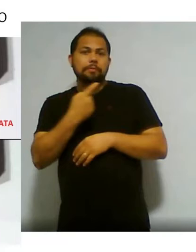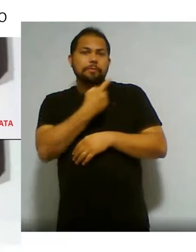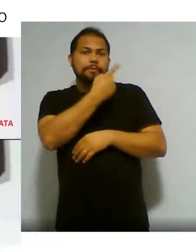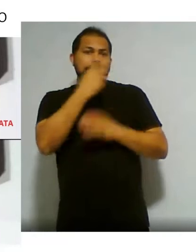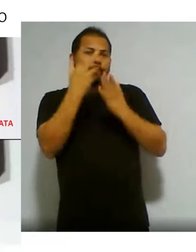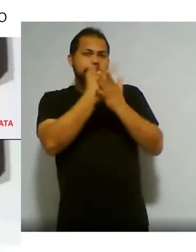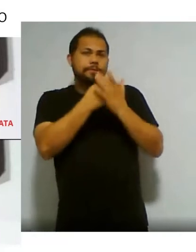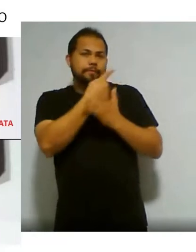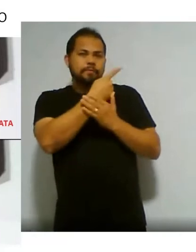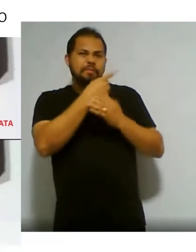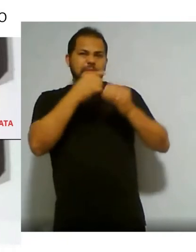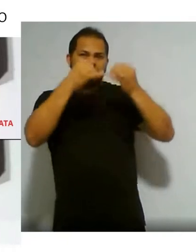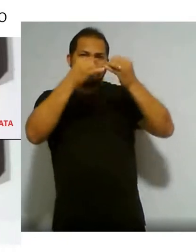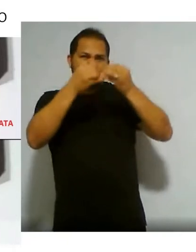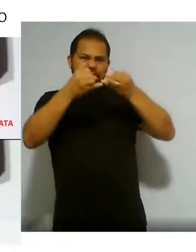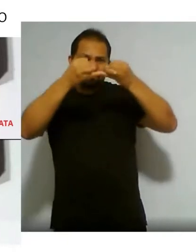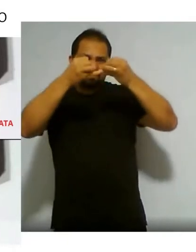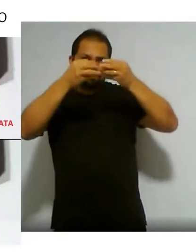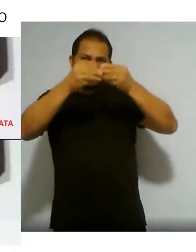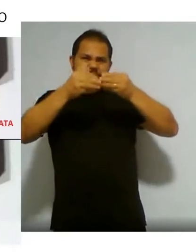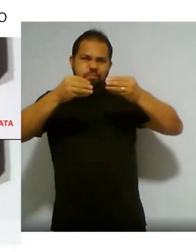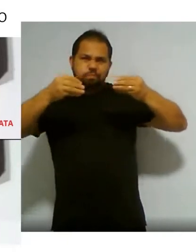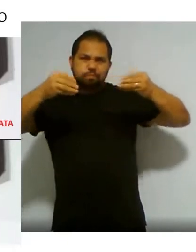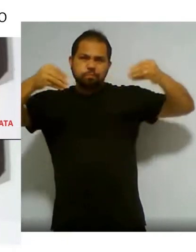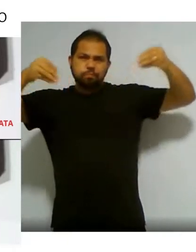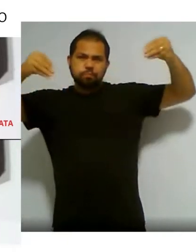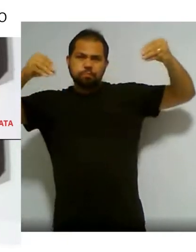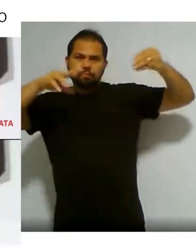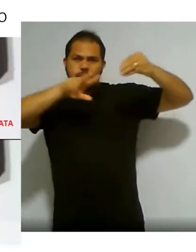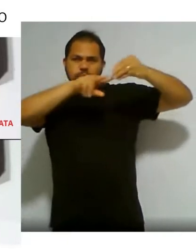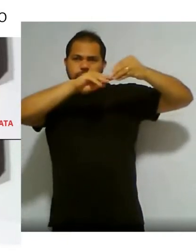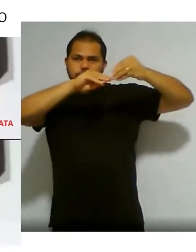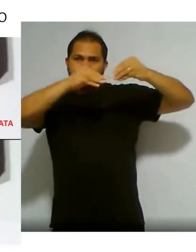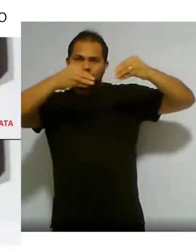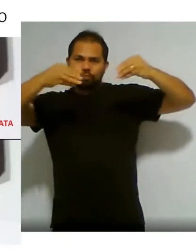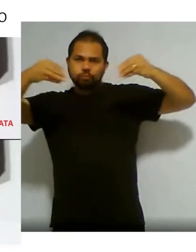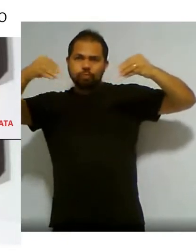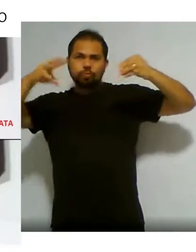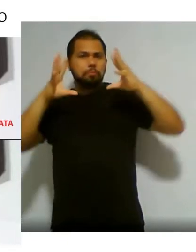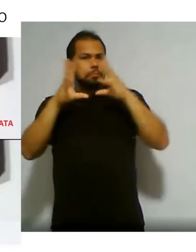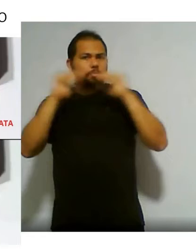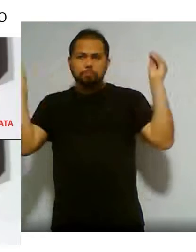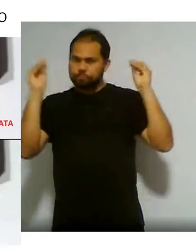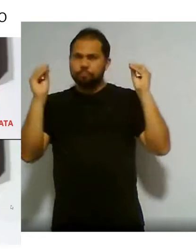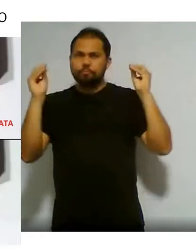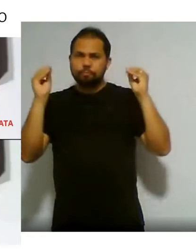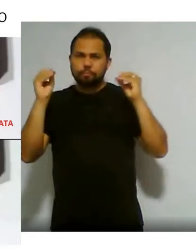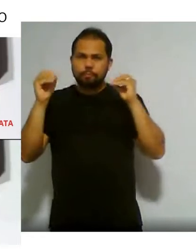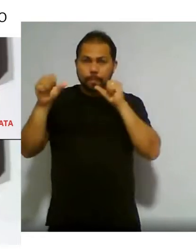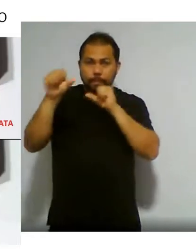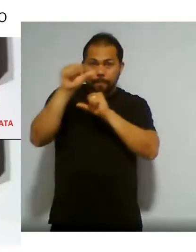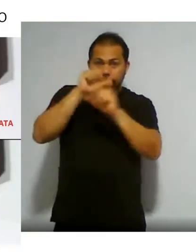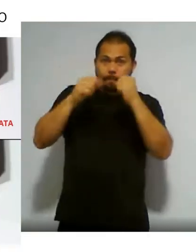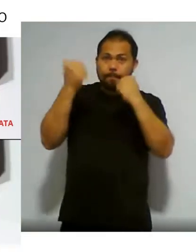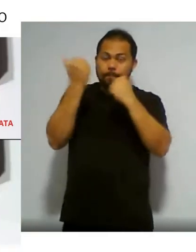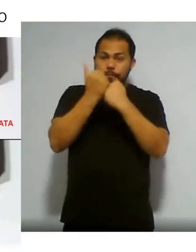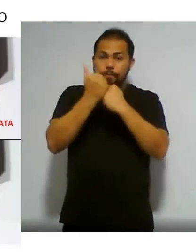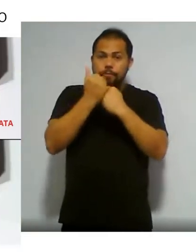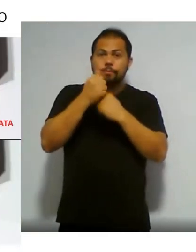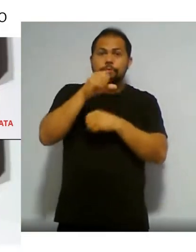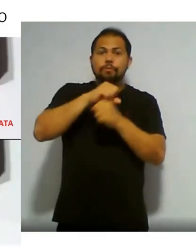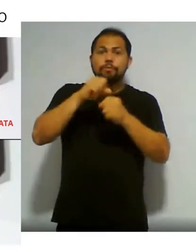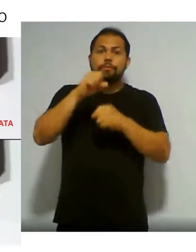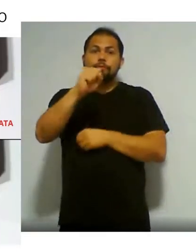mais largo, cabo flat, etc., esse tipo de HD com essa conexão sumisse, né? E fosse substituída pelo padrão SATA. Né? Desde